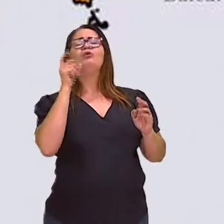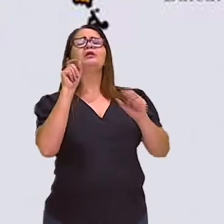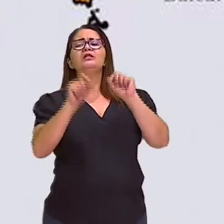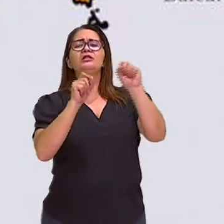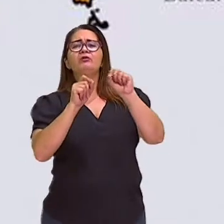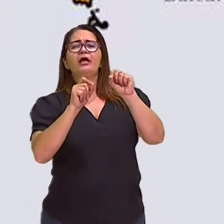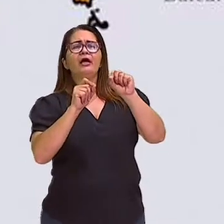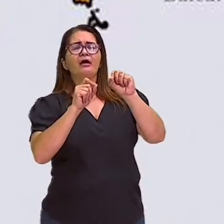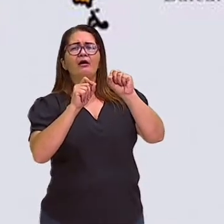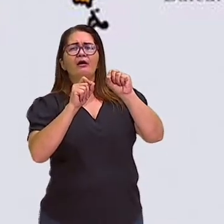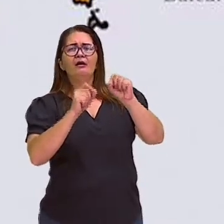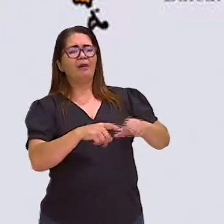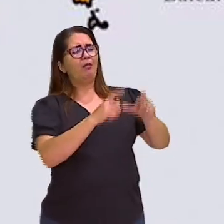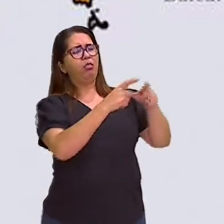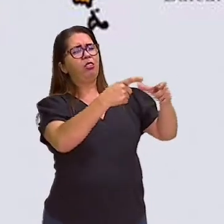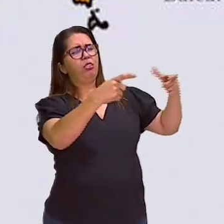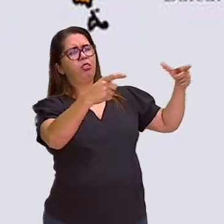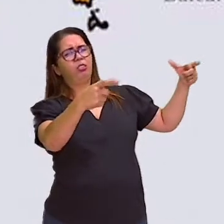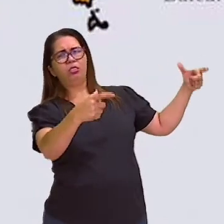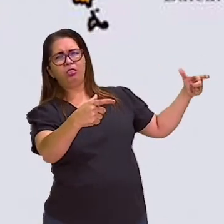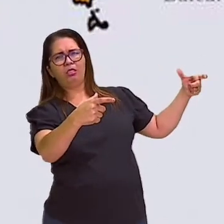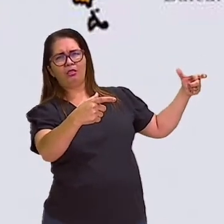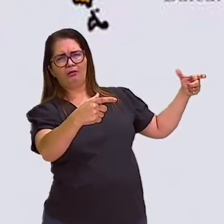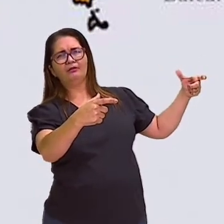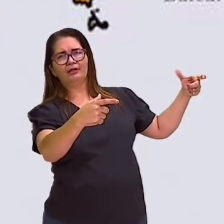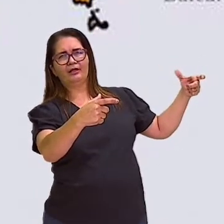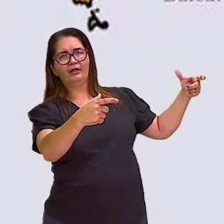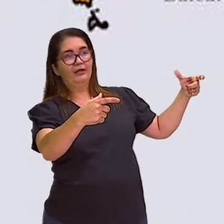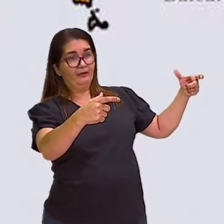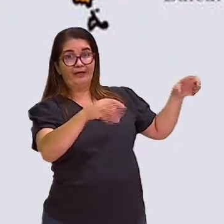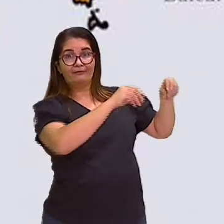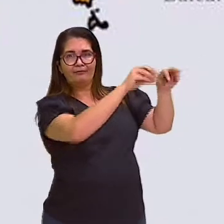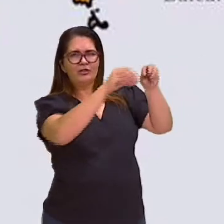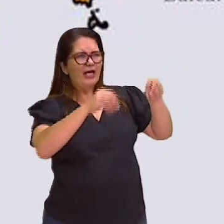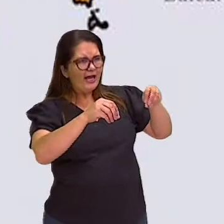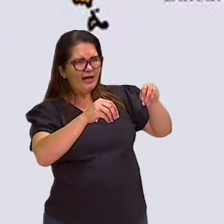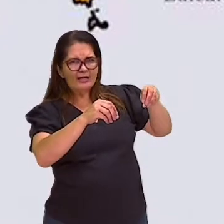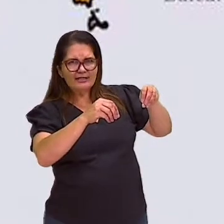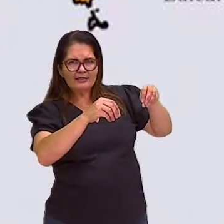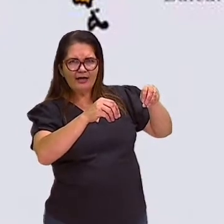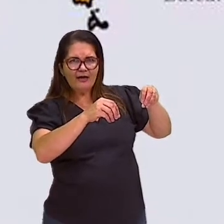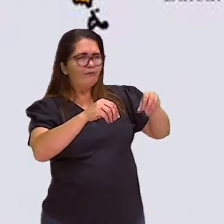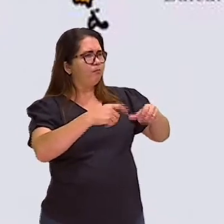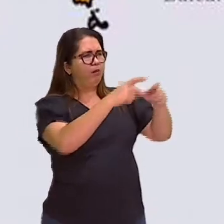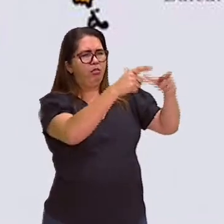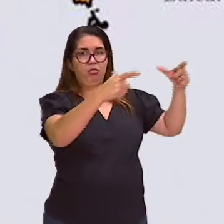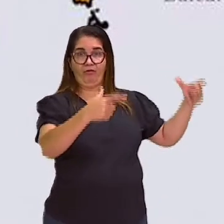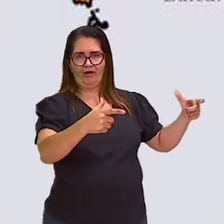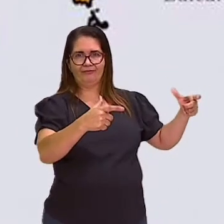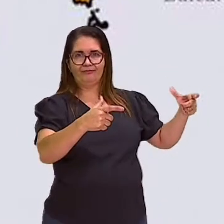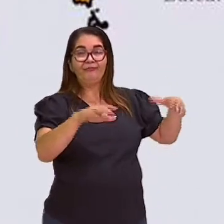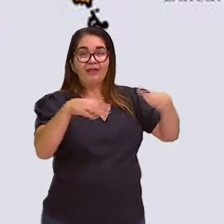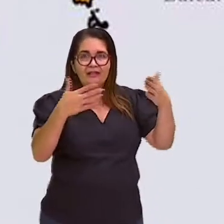expansão do território, porque se uma parte do Brasil é dividida entre